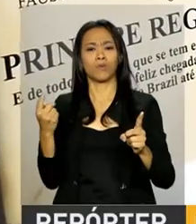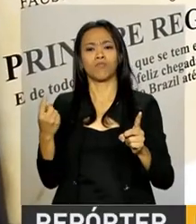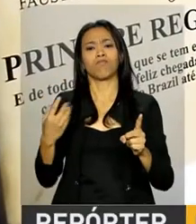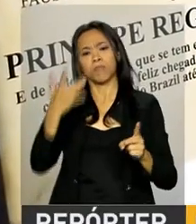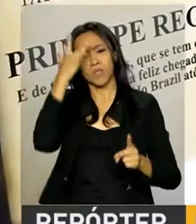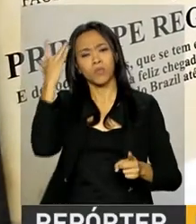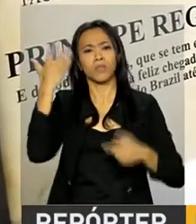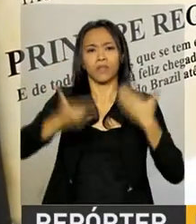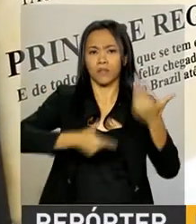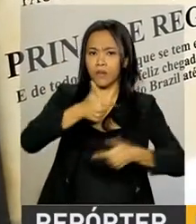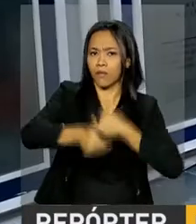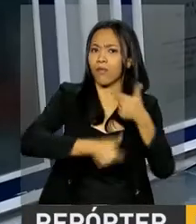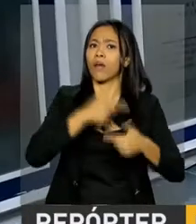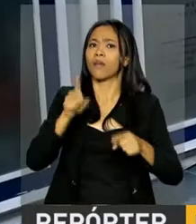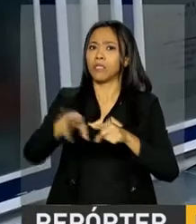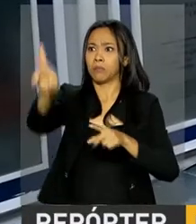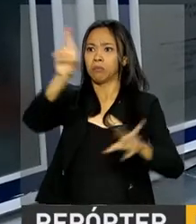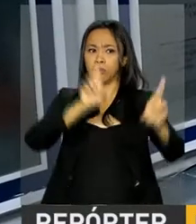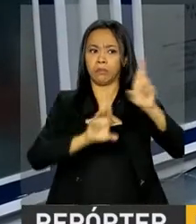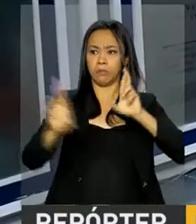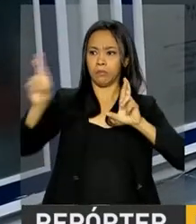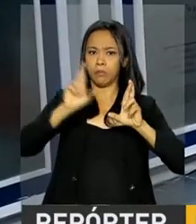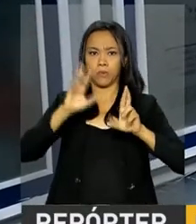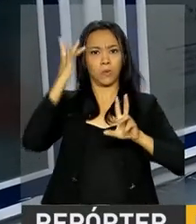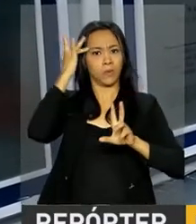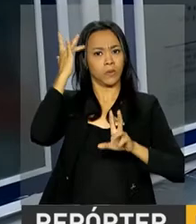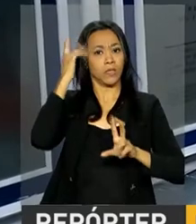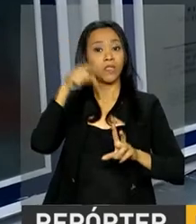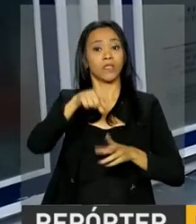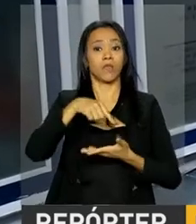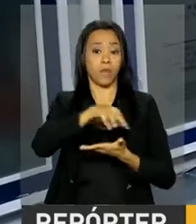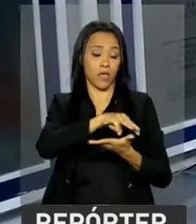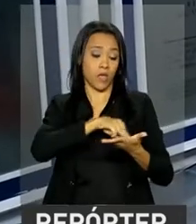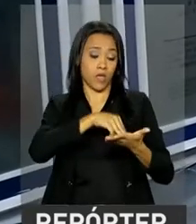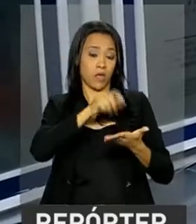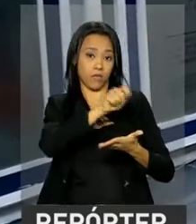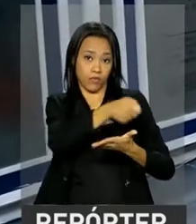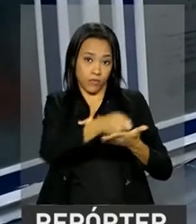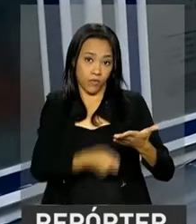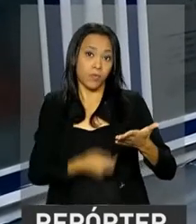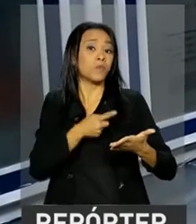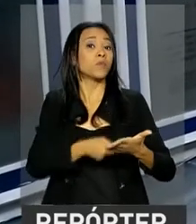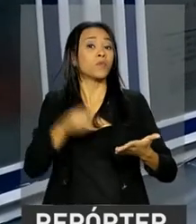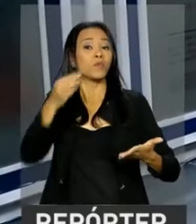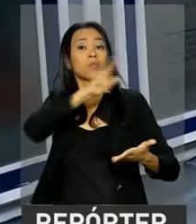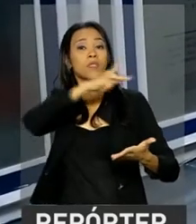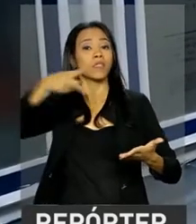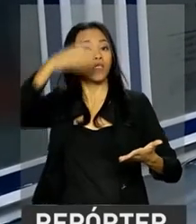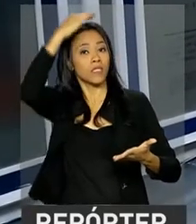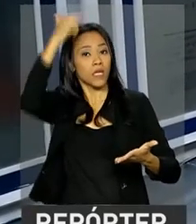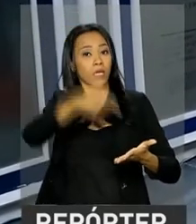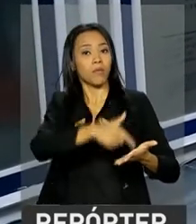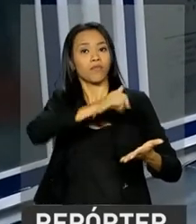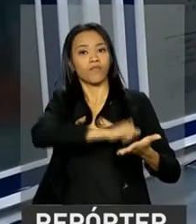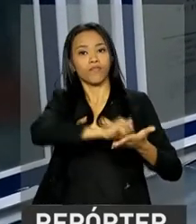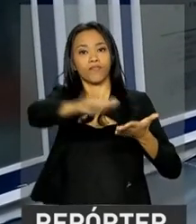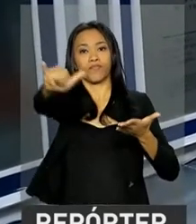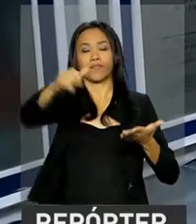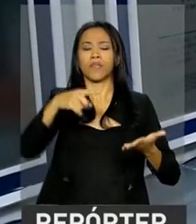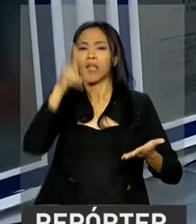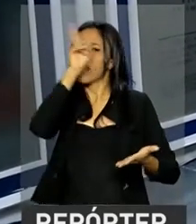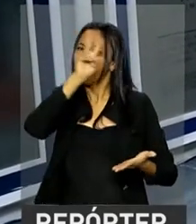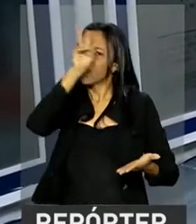também autoridades. Uma mensagem do presidente Michel Temer lembrou a atuação do escritor Machado de Assis